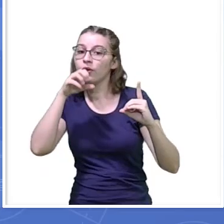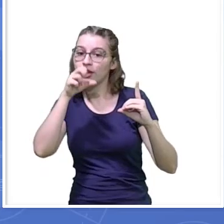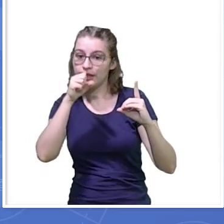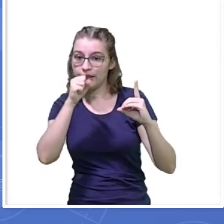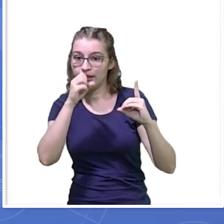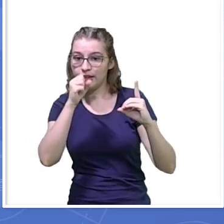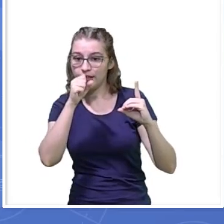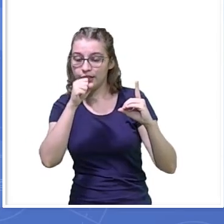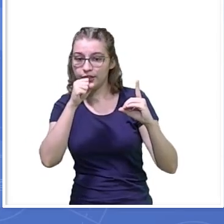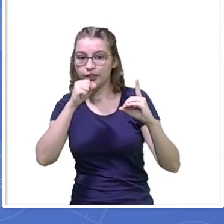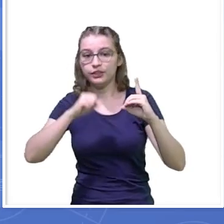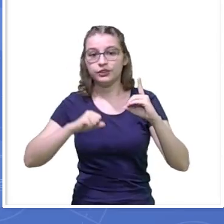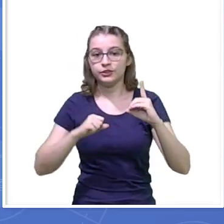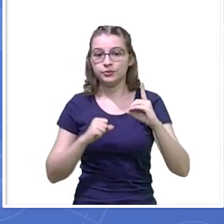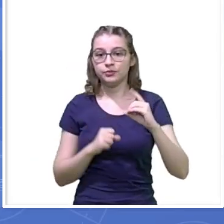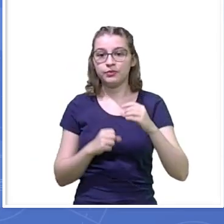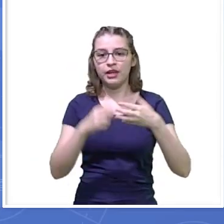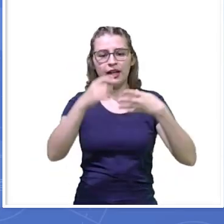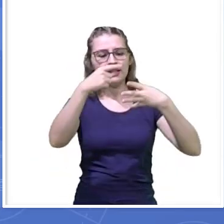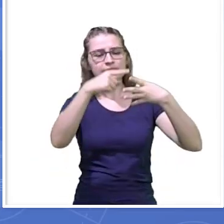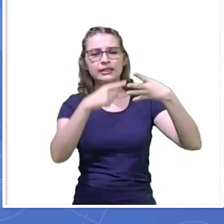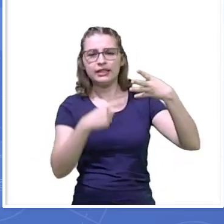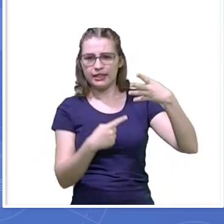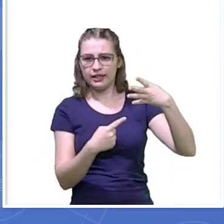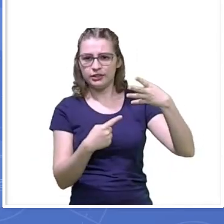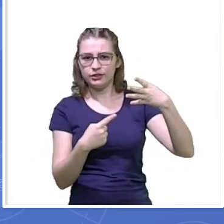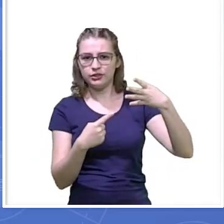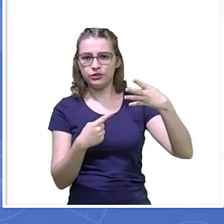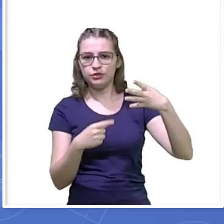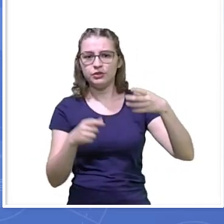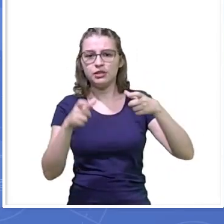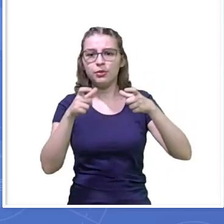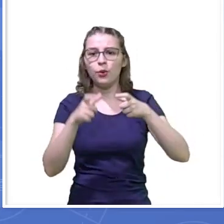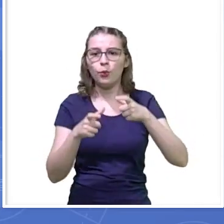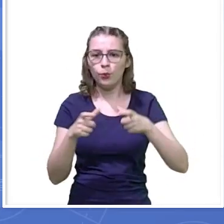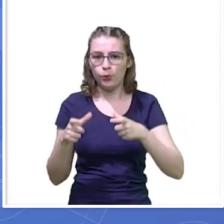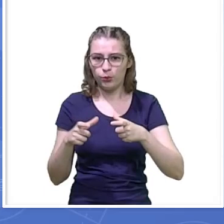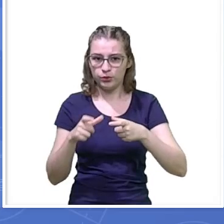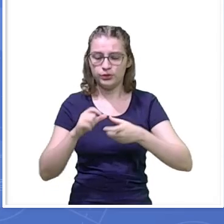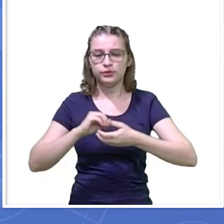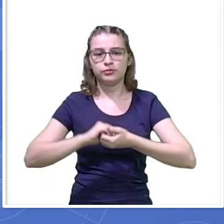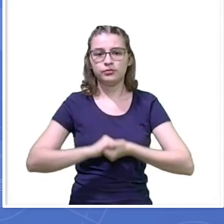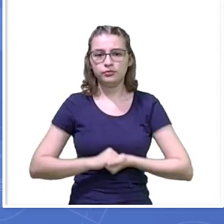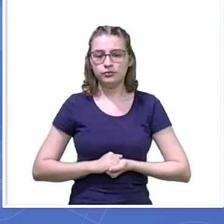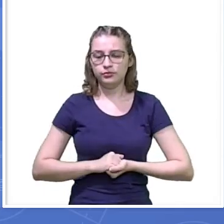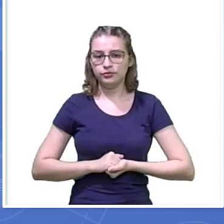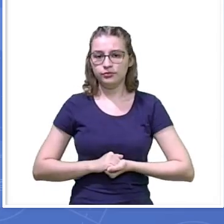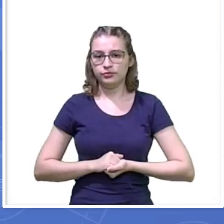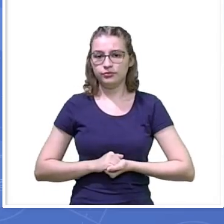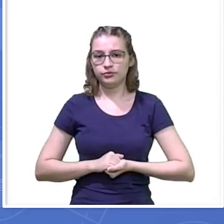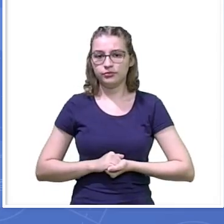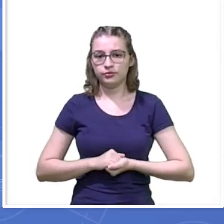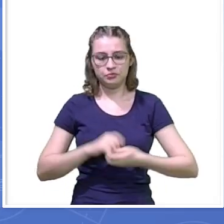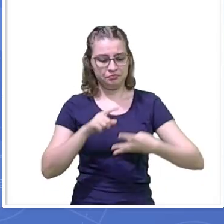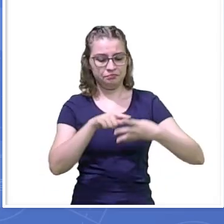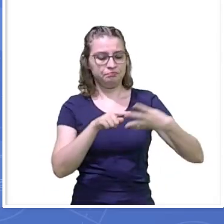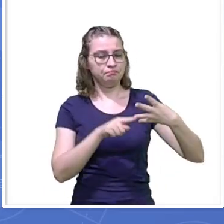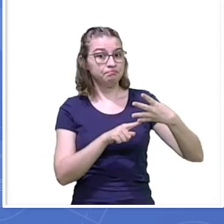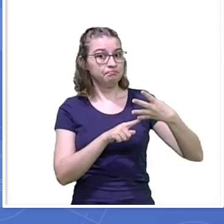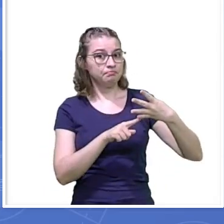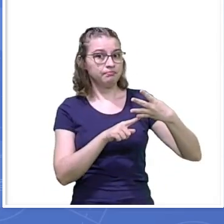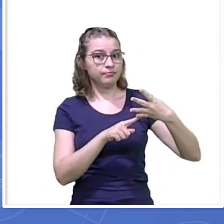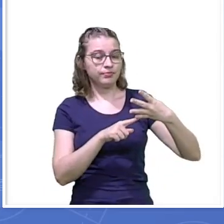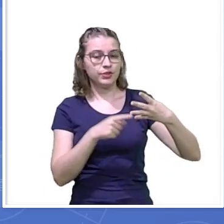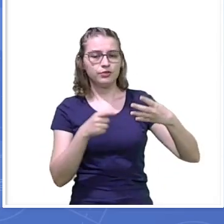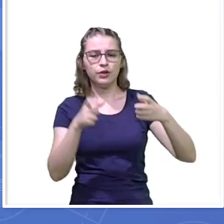porção aqui do planeta. Ponto A, ponto B, ponto C e ponto D. Você vai analisar as coordenadas geográficas